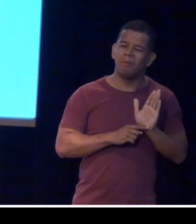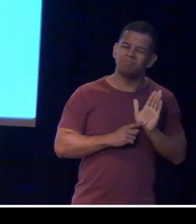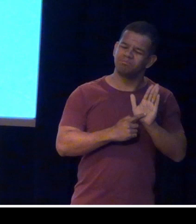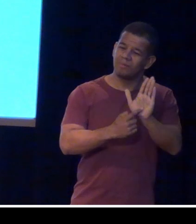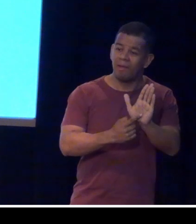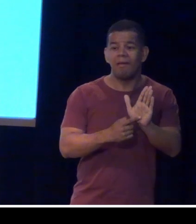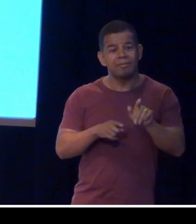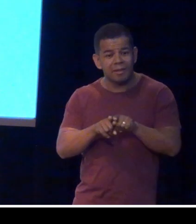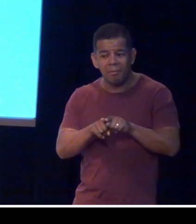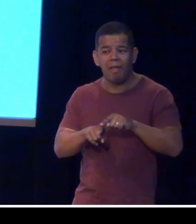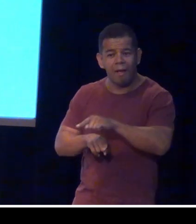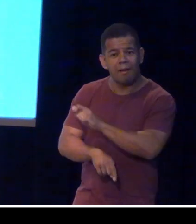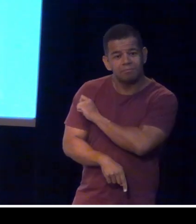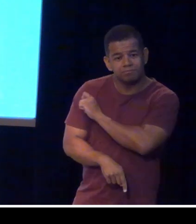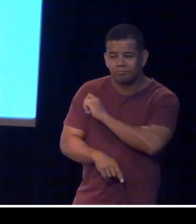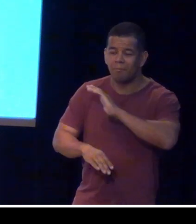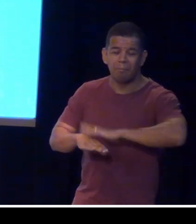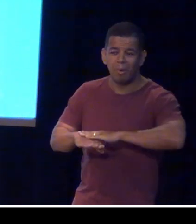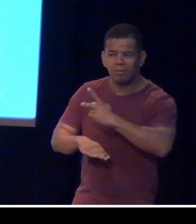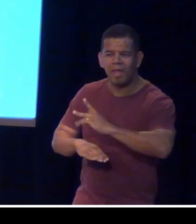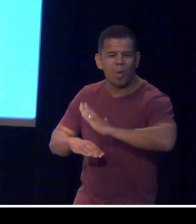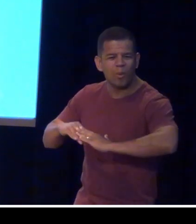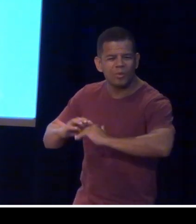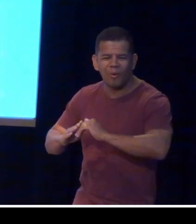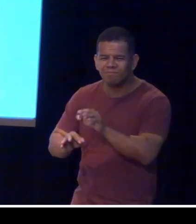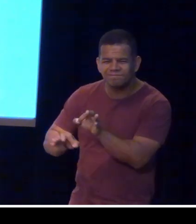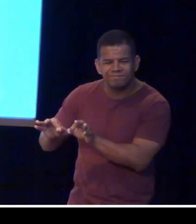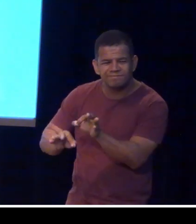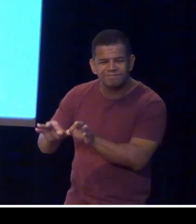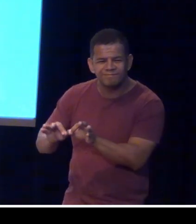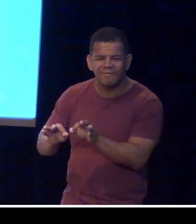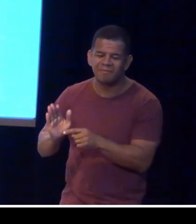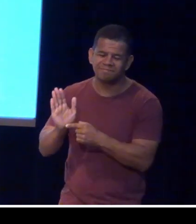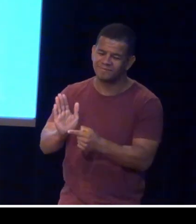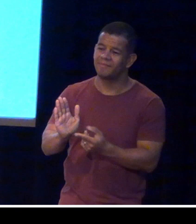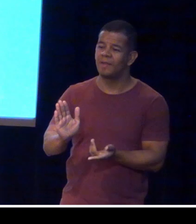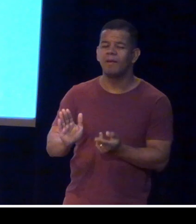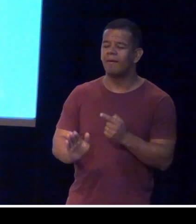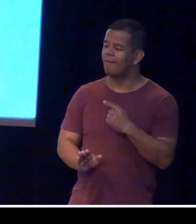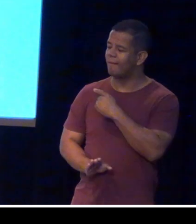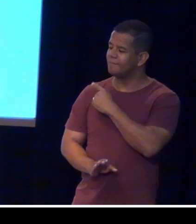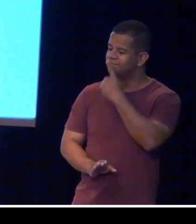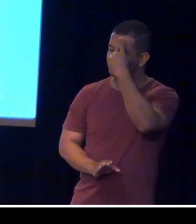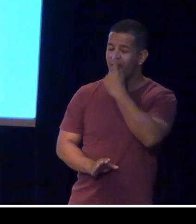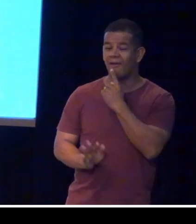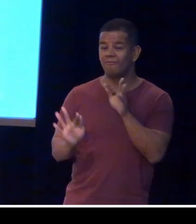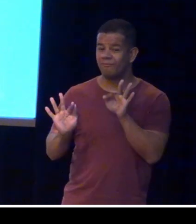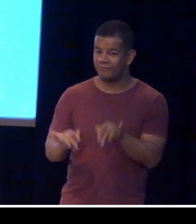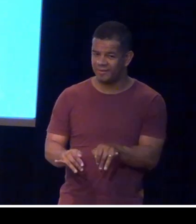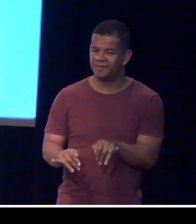alunos, né? Então, para ilustrar e finalizar a minha parte,